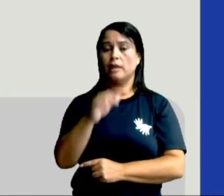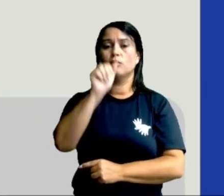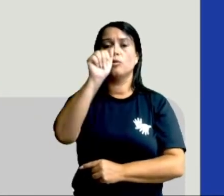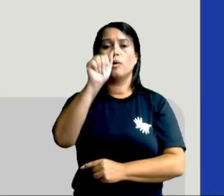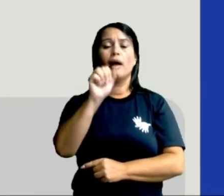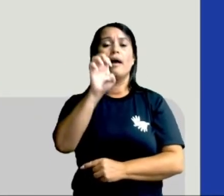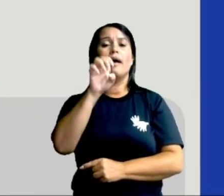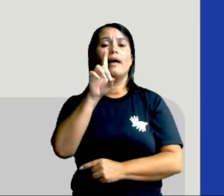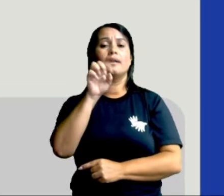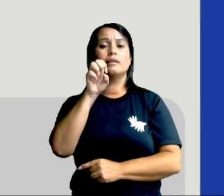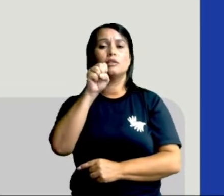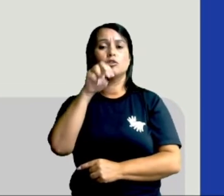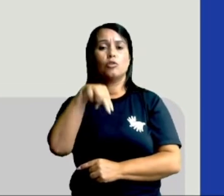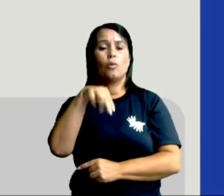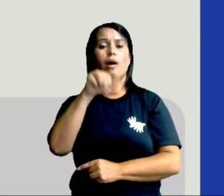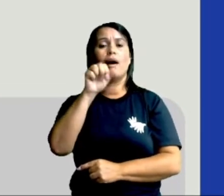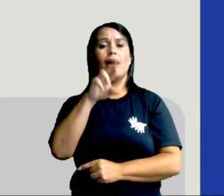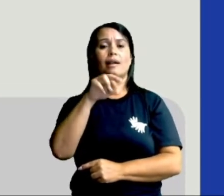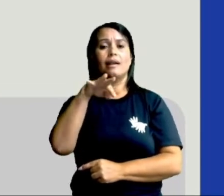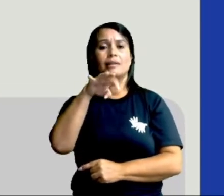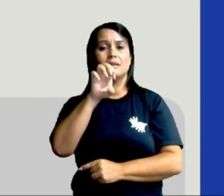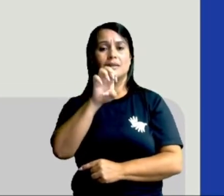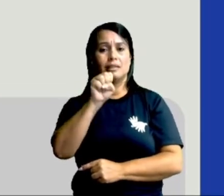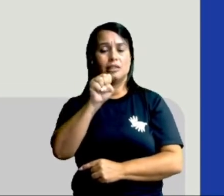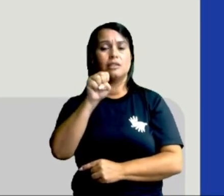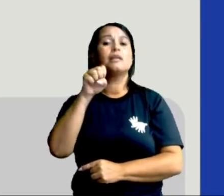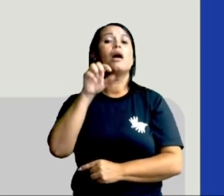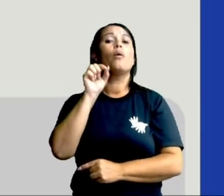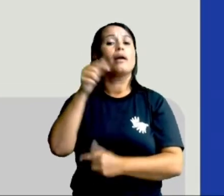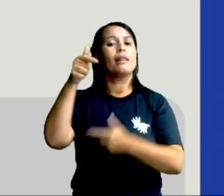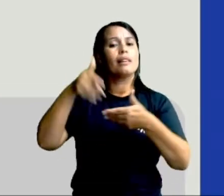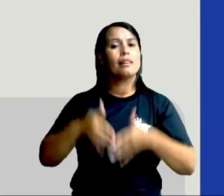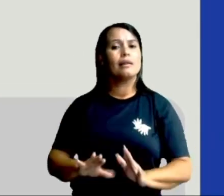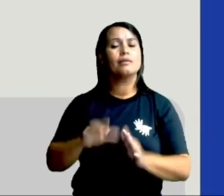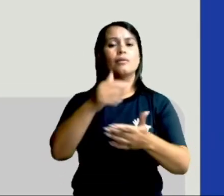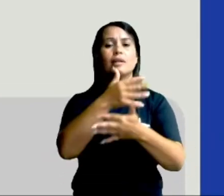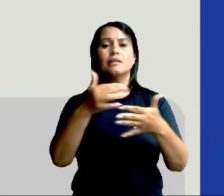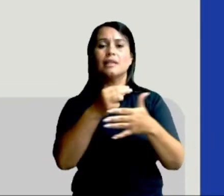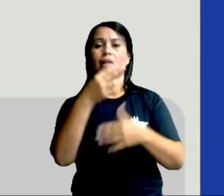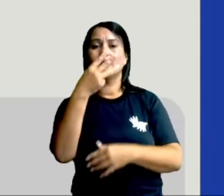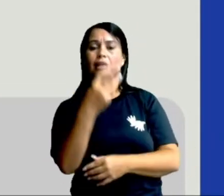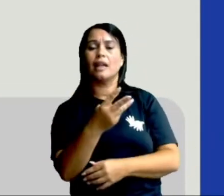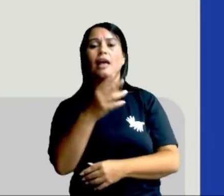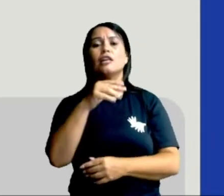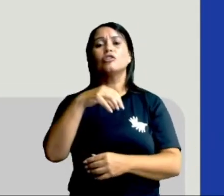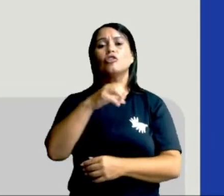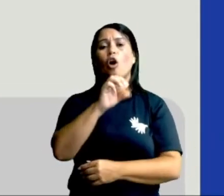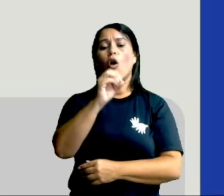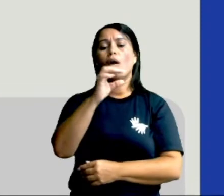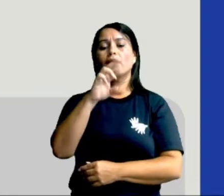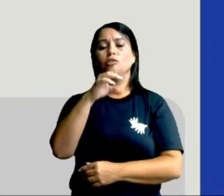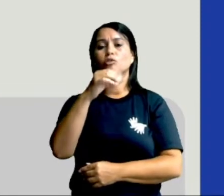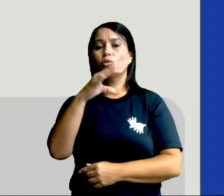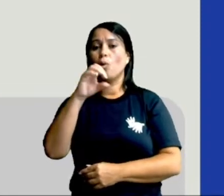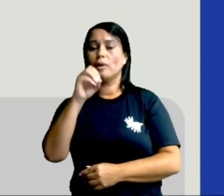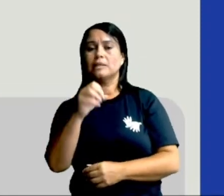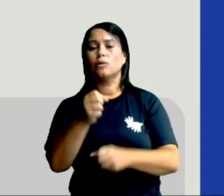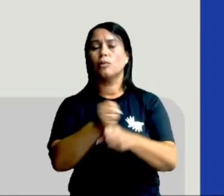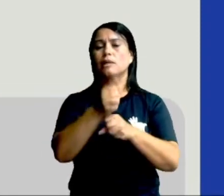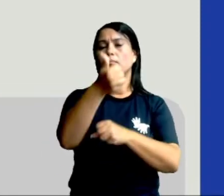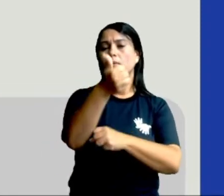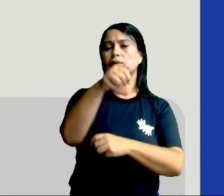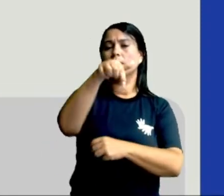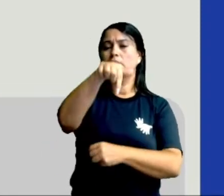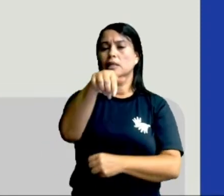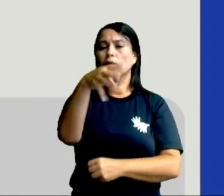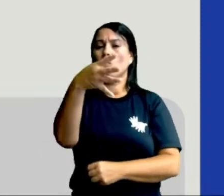do Nascimento, tá? Nasceu na cidade de Três Corações, em 23 de outubro de 1940. Mais conhecido